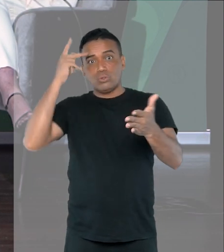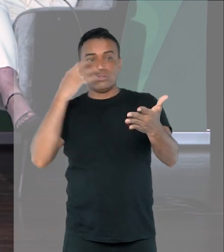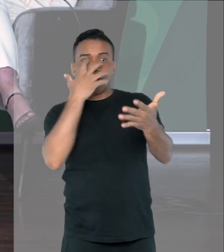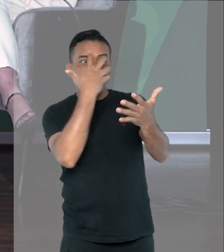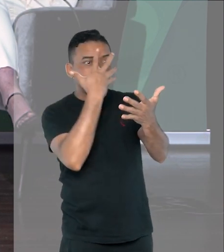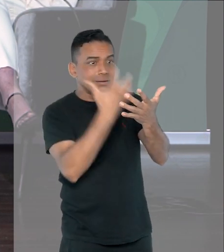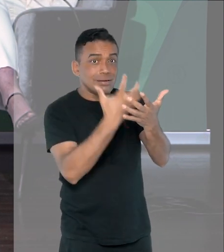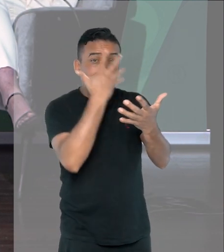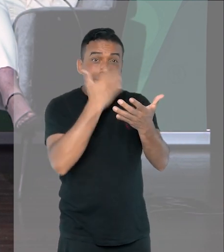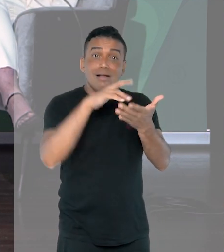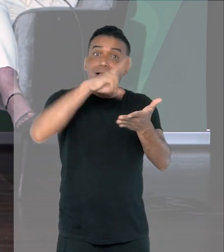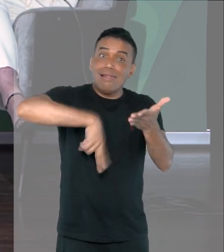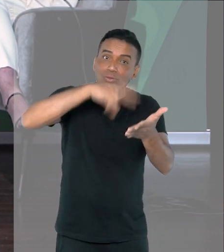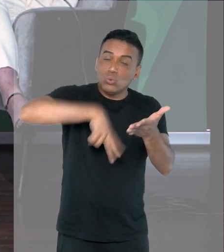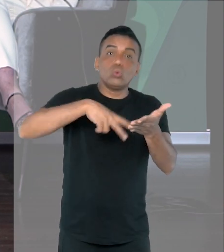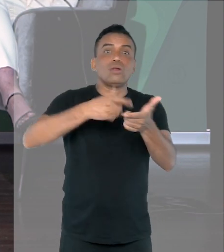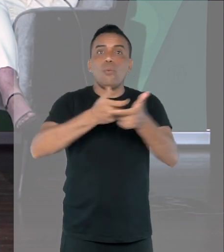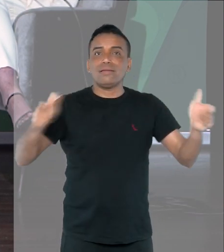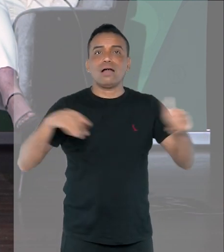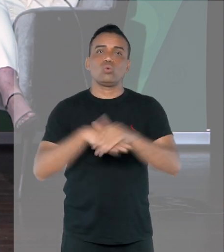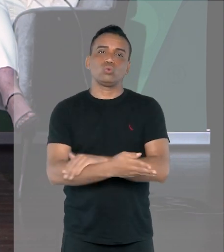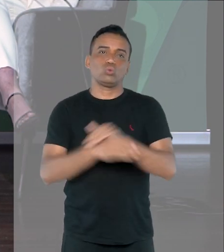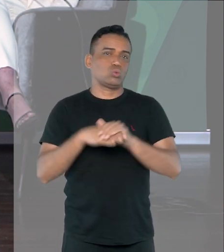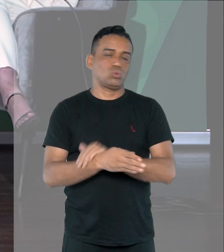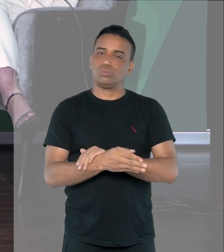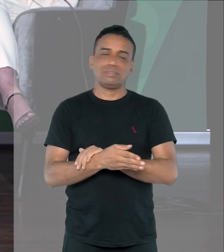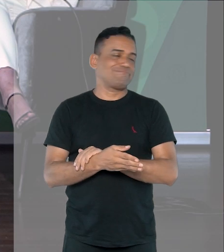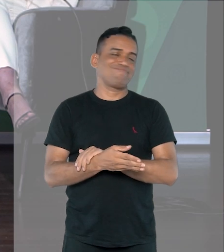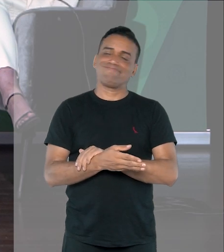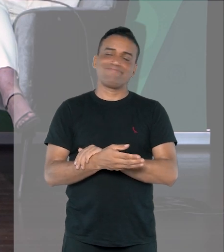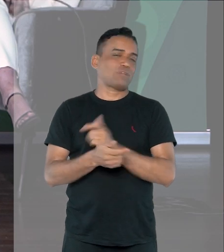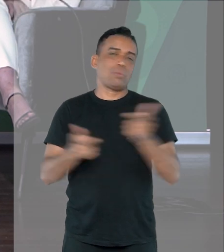interessem, mas multiplicar leitores, nós não estamos conseguindo mais.